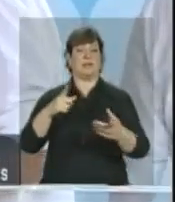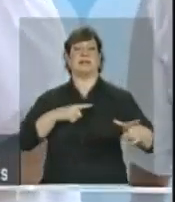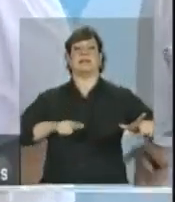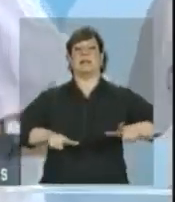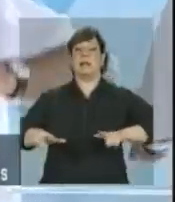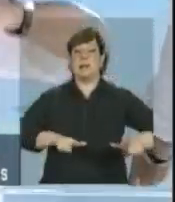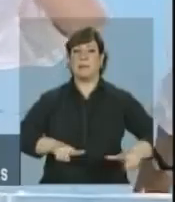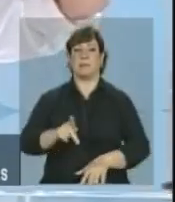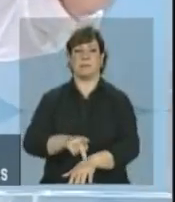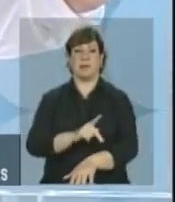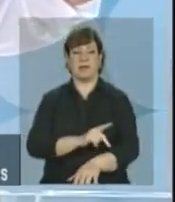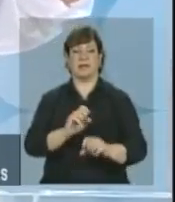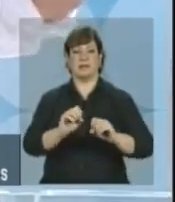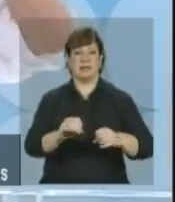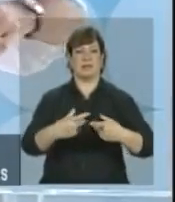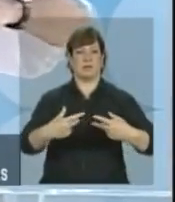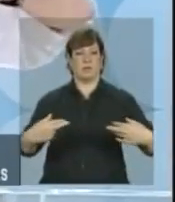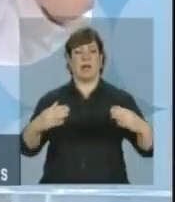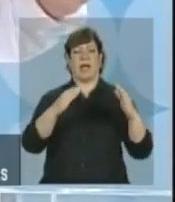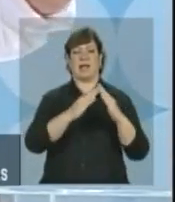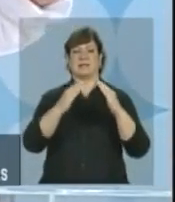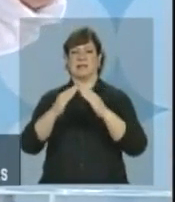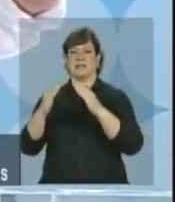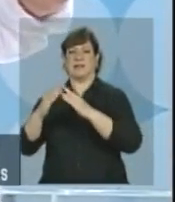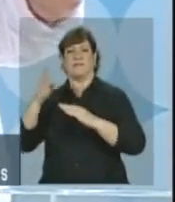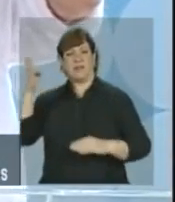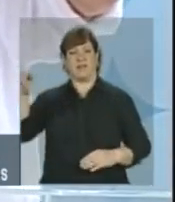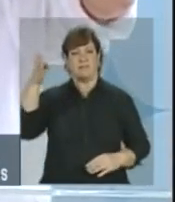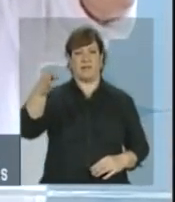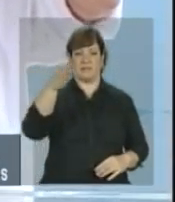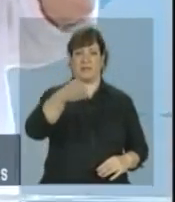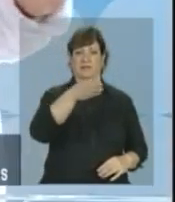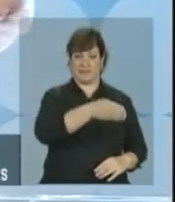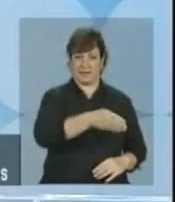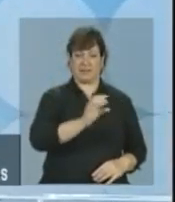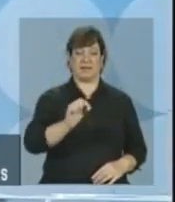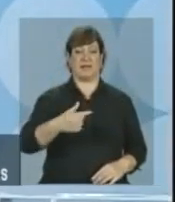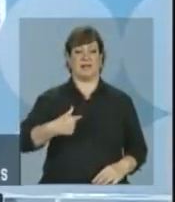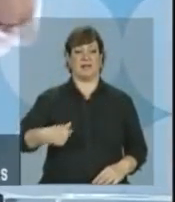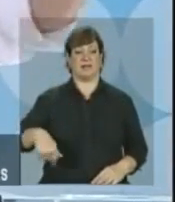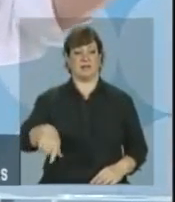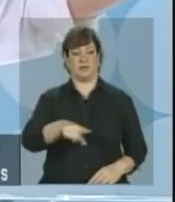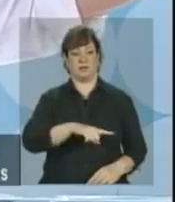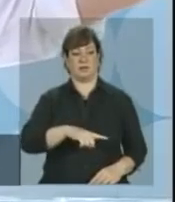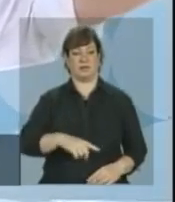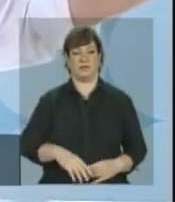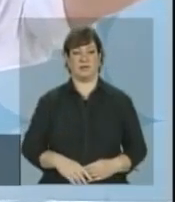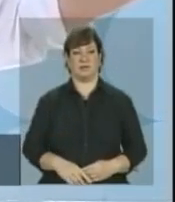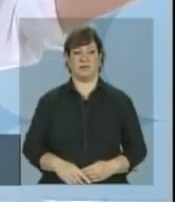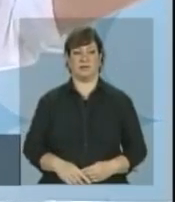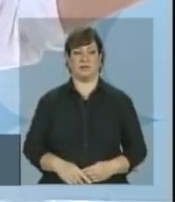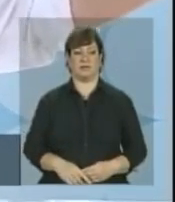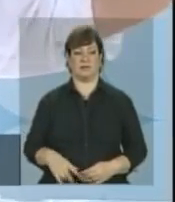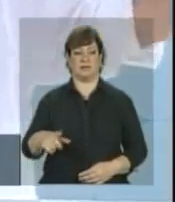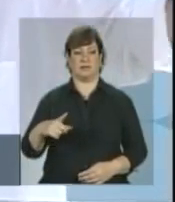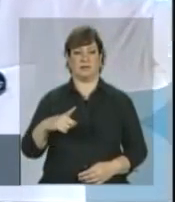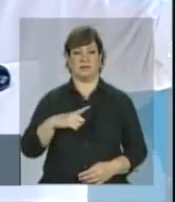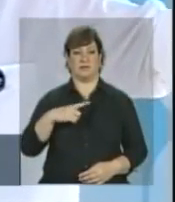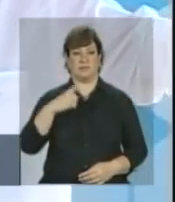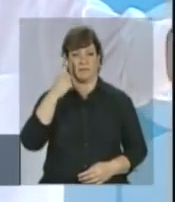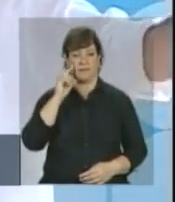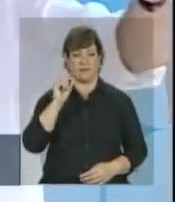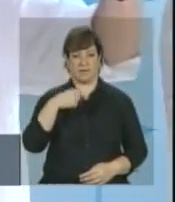presidenta, porque eles vão de casa em casa e a gente... vamos ouvir aqui o